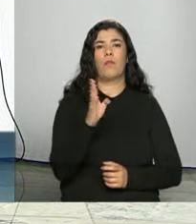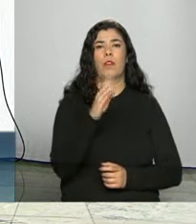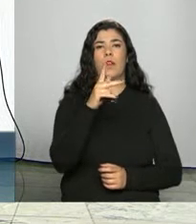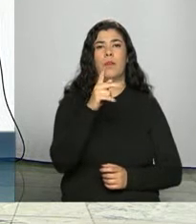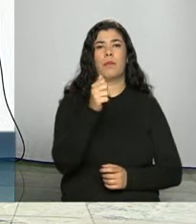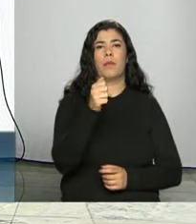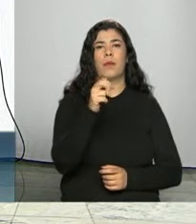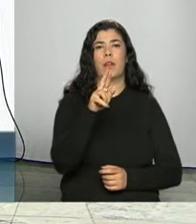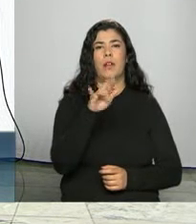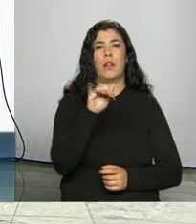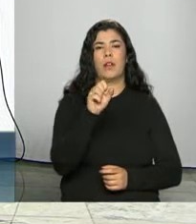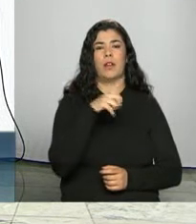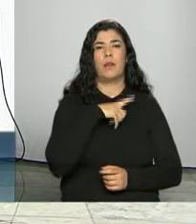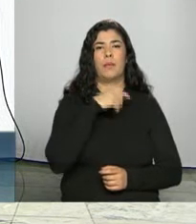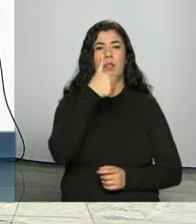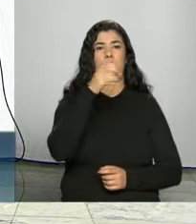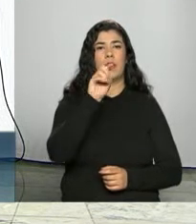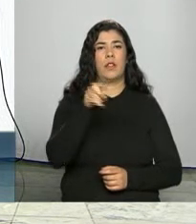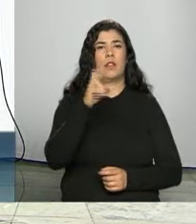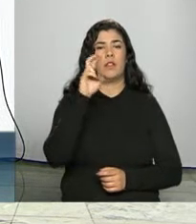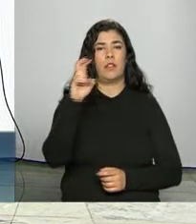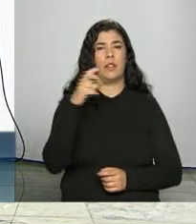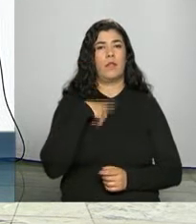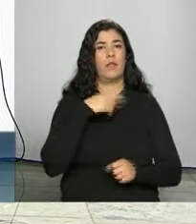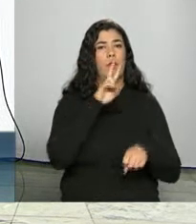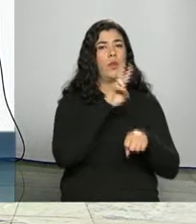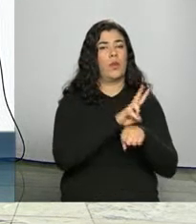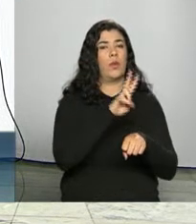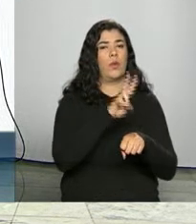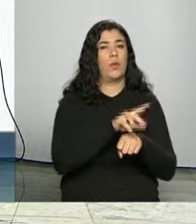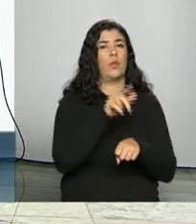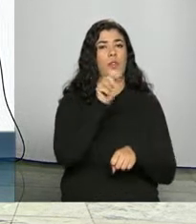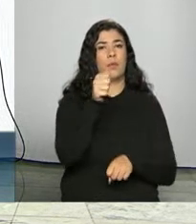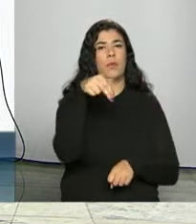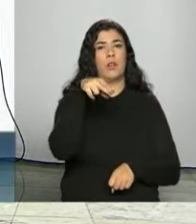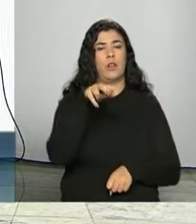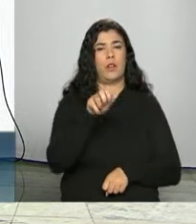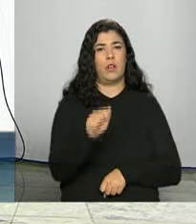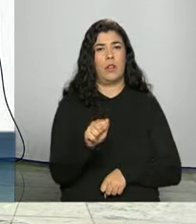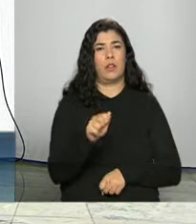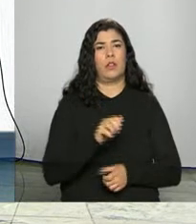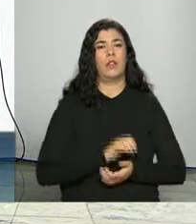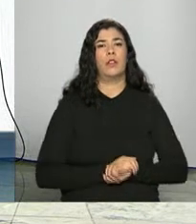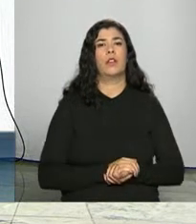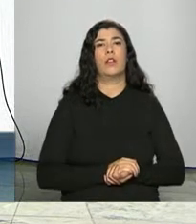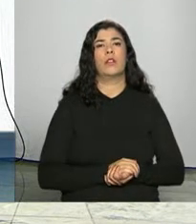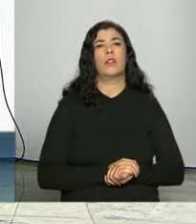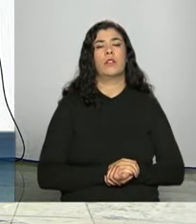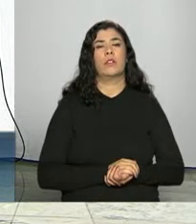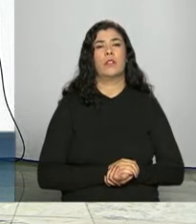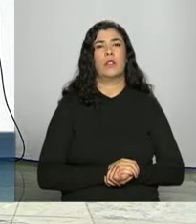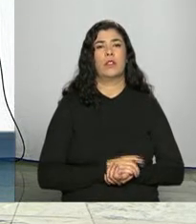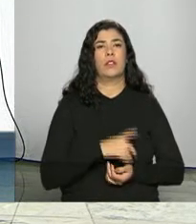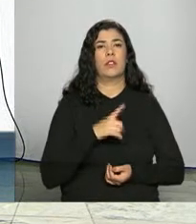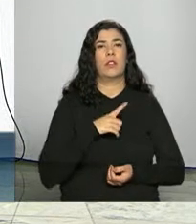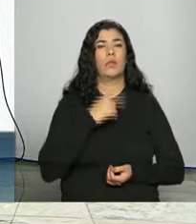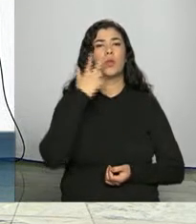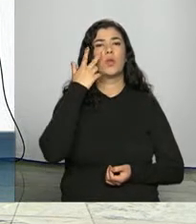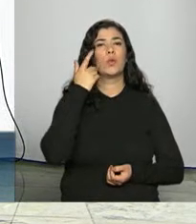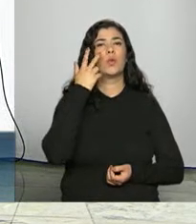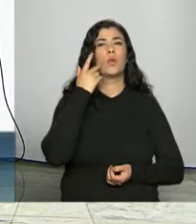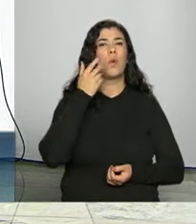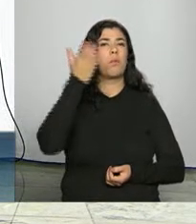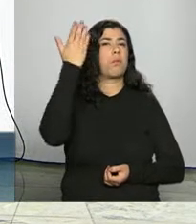meio é isso no reservatório que é controlado em comum pela ano e daí no reservatório normais quanto é que se tira